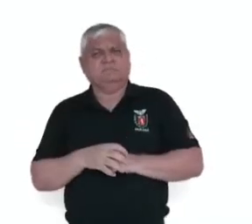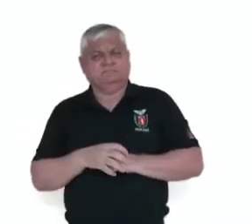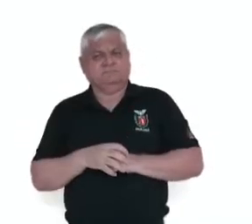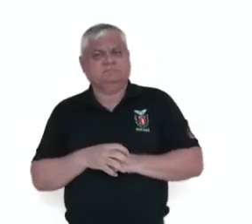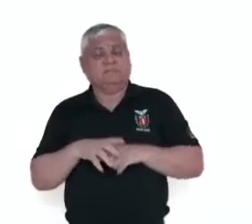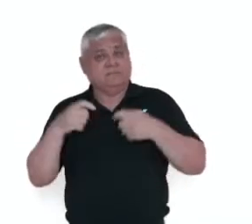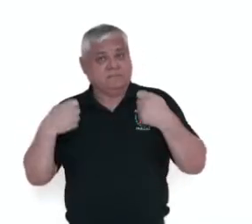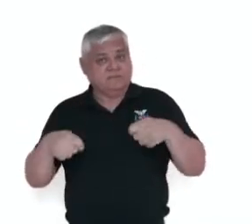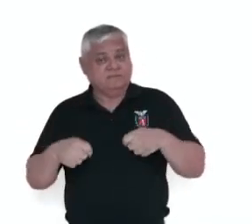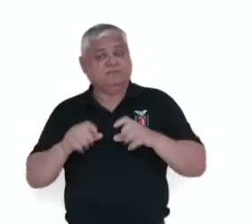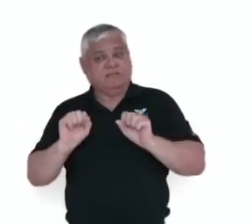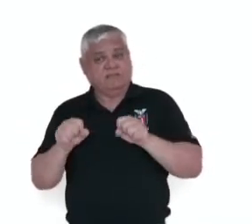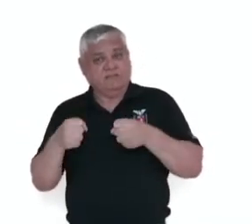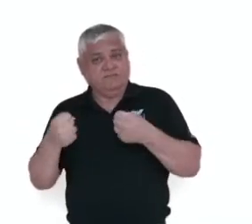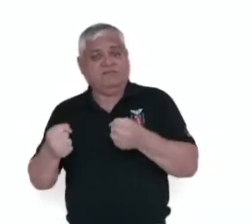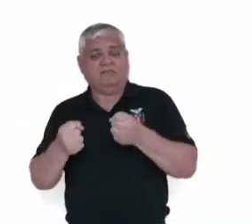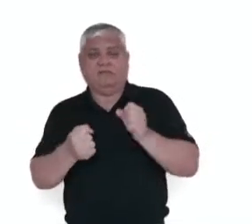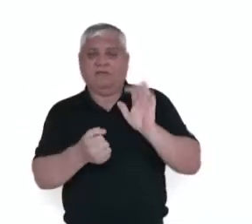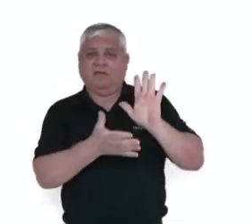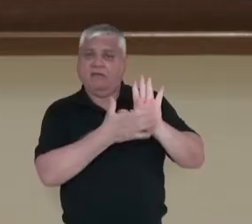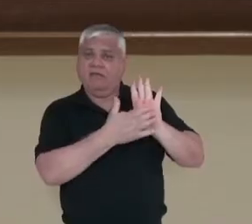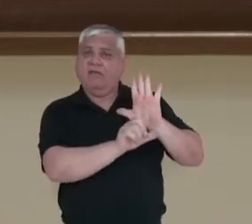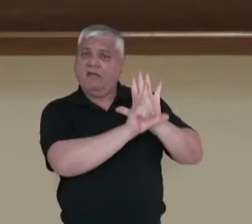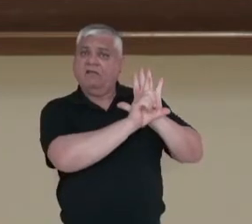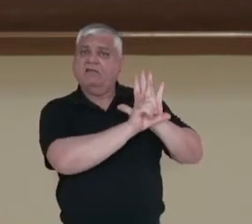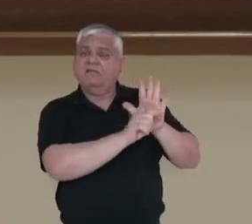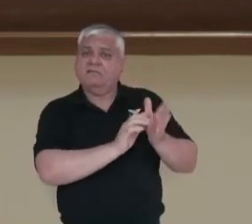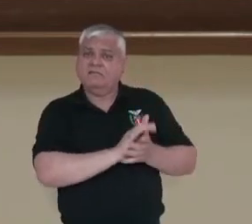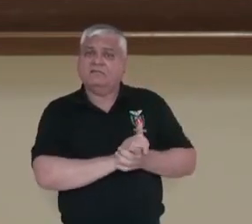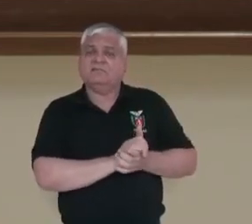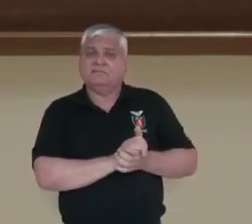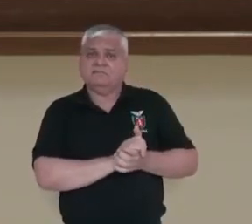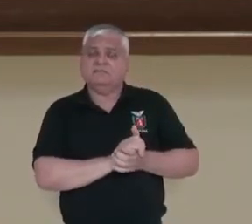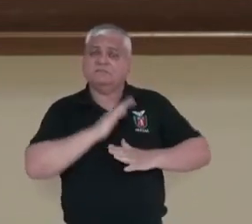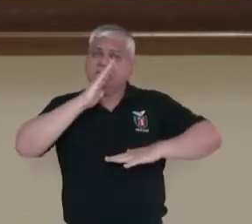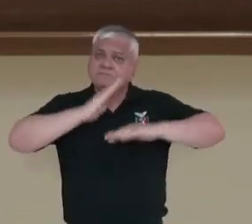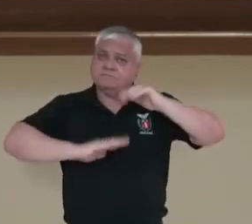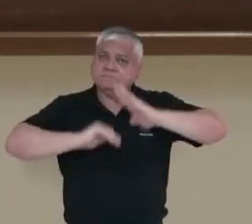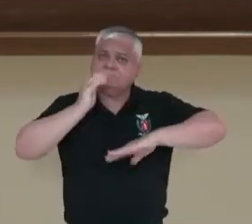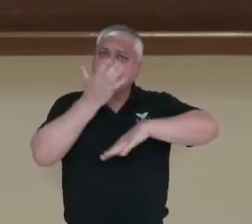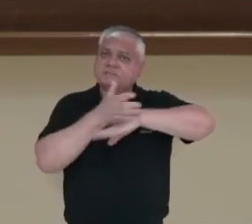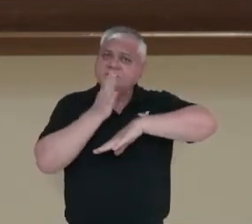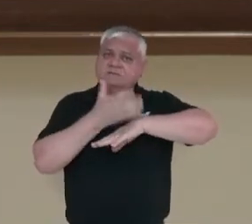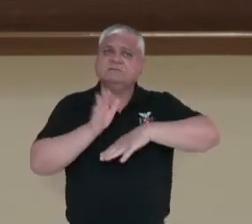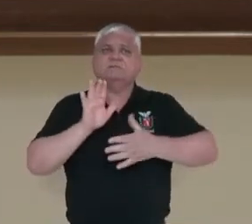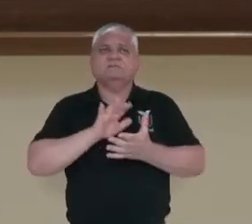e defendidas em lei. Então é o princípio da prática da cidadania.